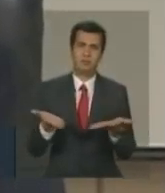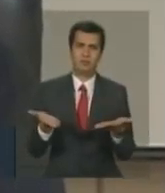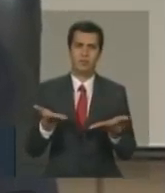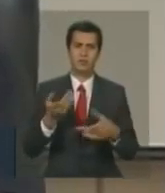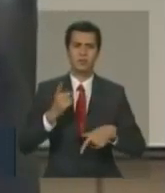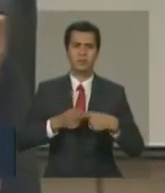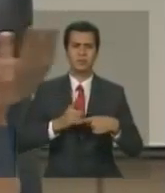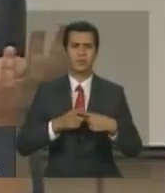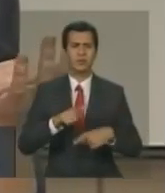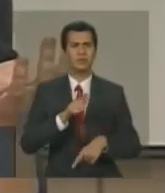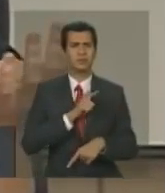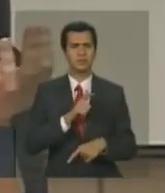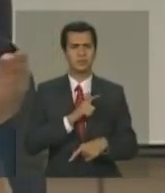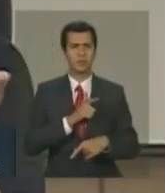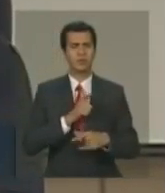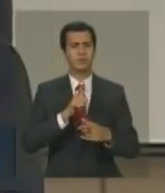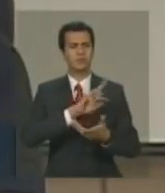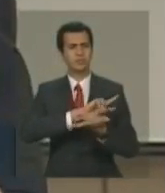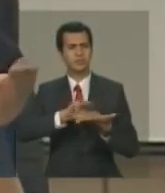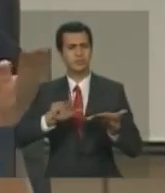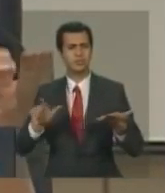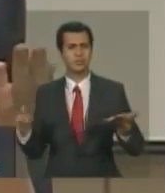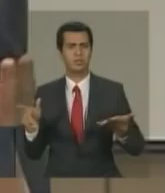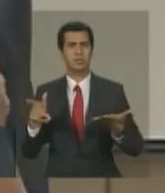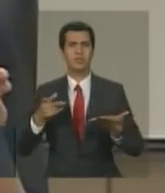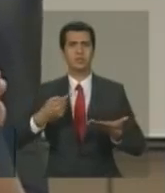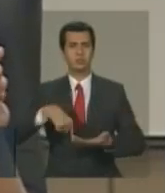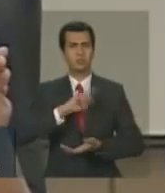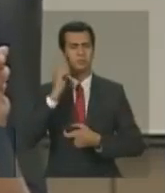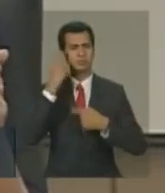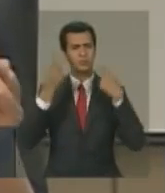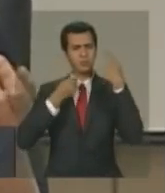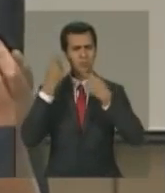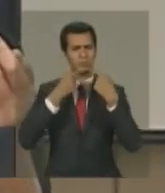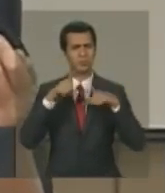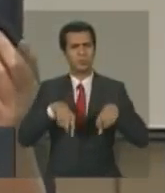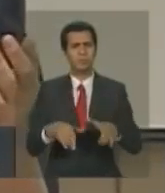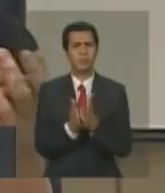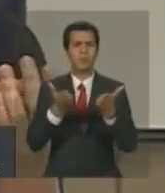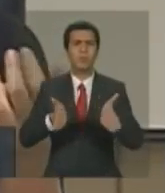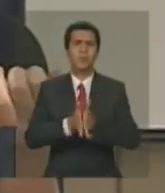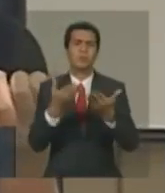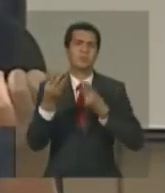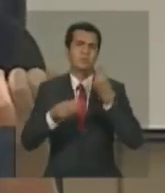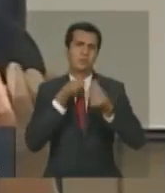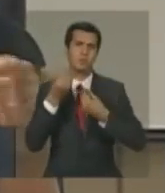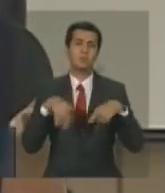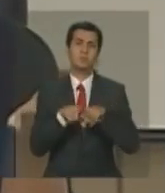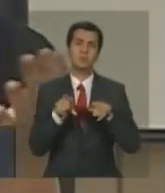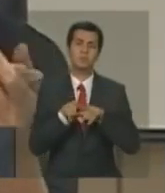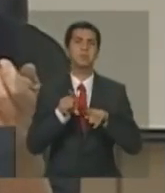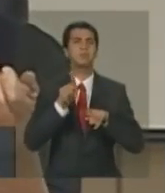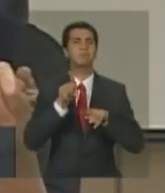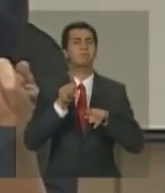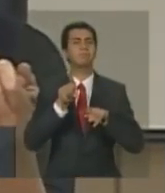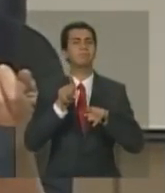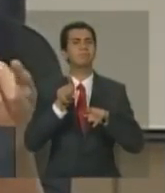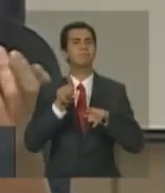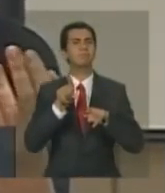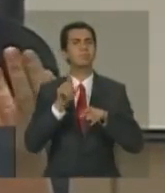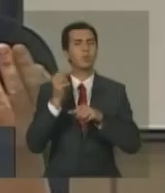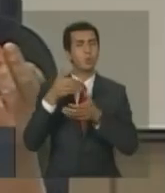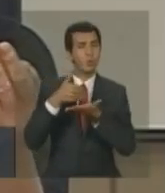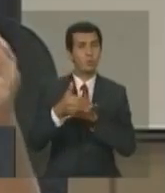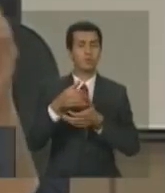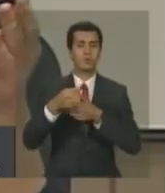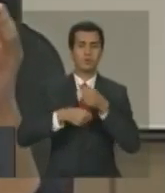essa multidimensionalidade e as preocupações com pobreza, não só do ponto de vista de renda, também do ponto de vista de renda. A partir de